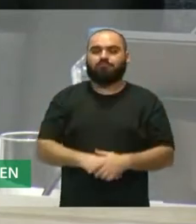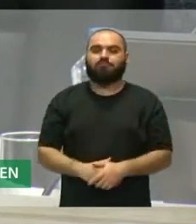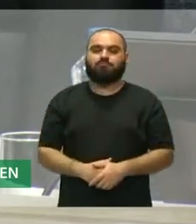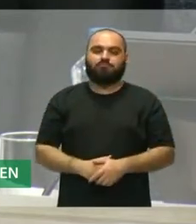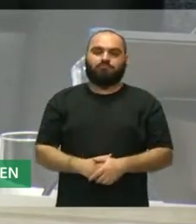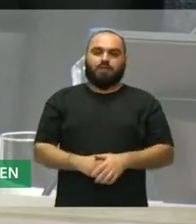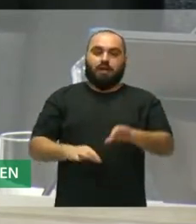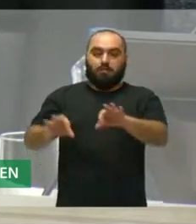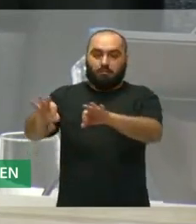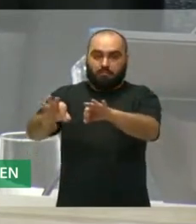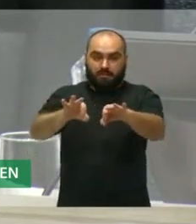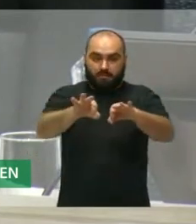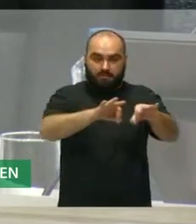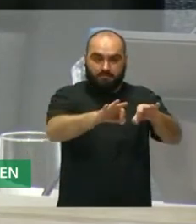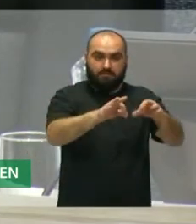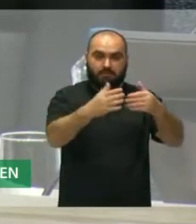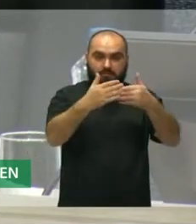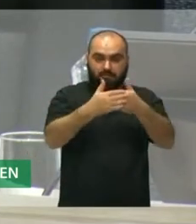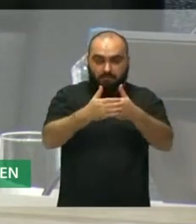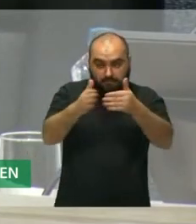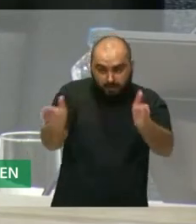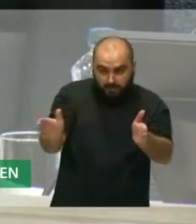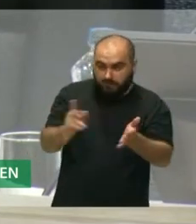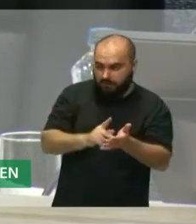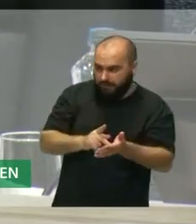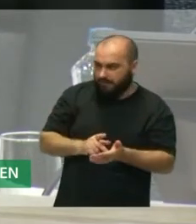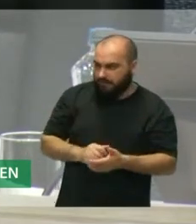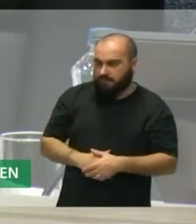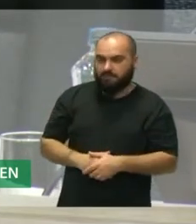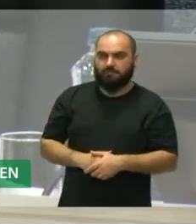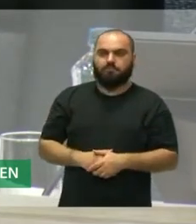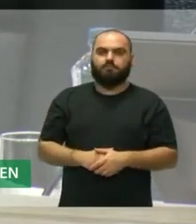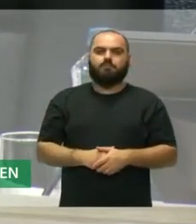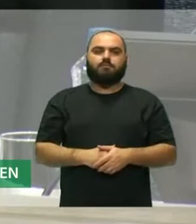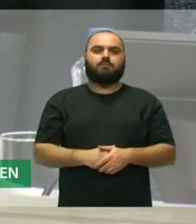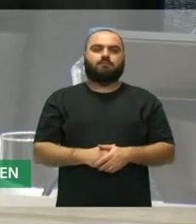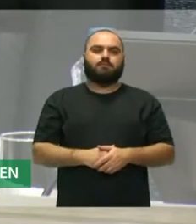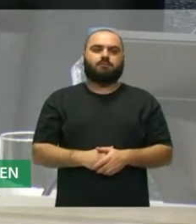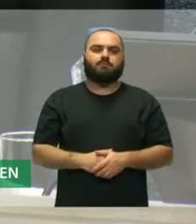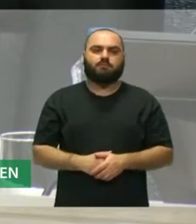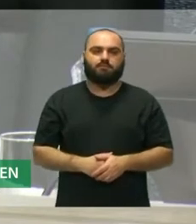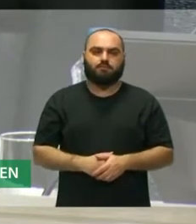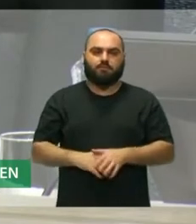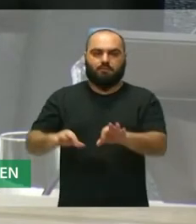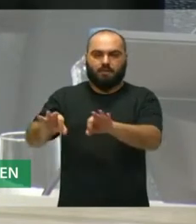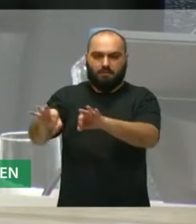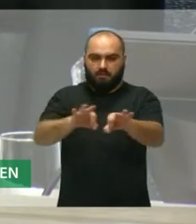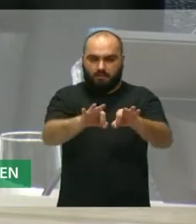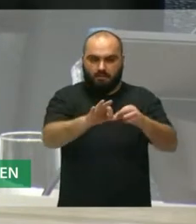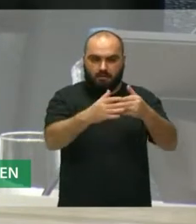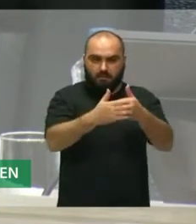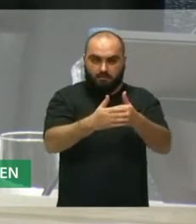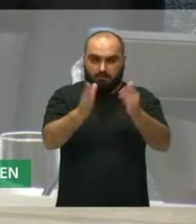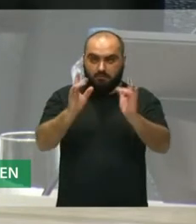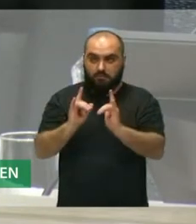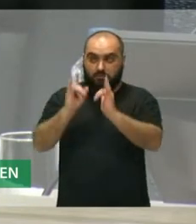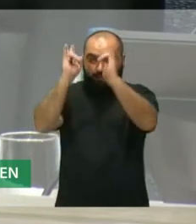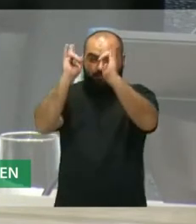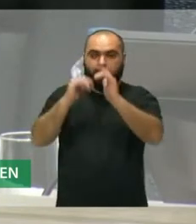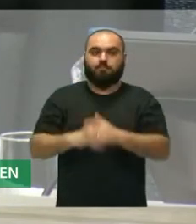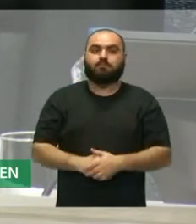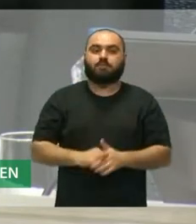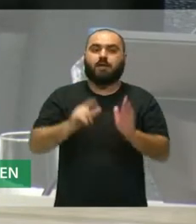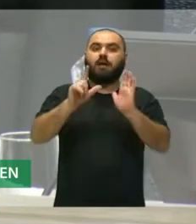ao planejamento para abertura, né, para a abertura do prédio. Eu acredito que o que